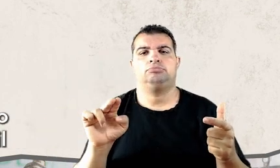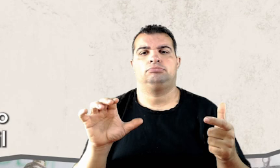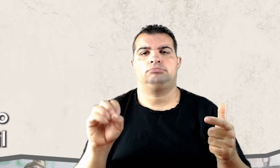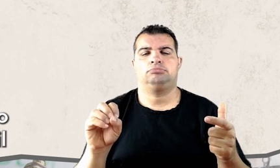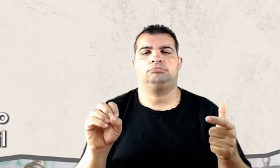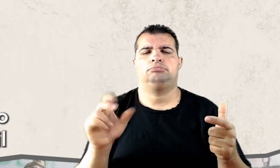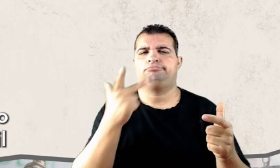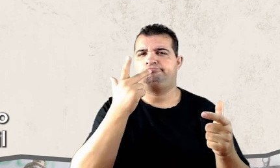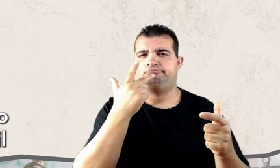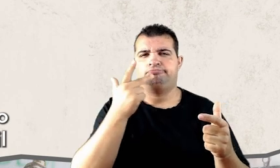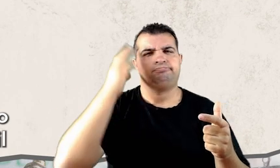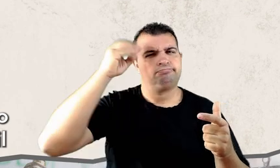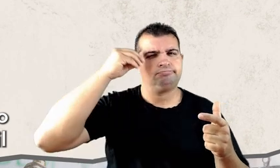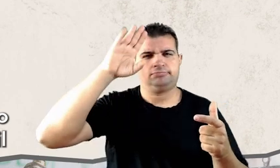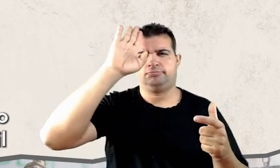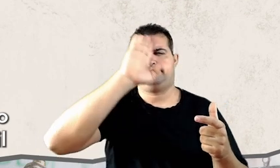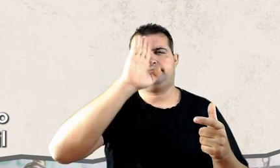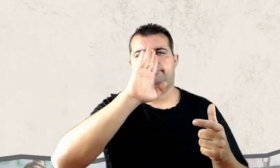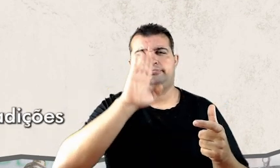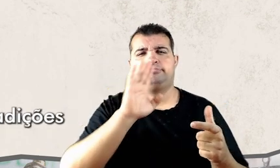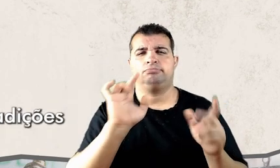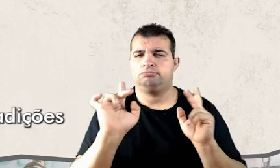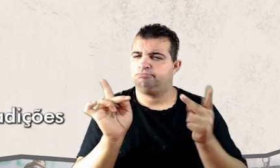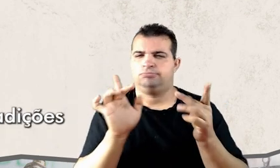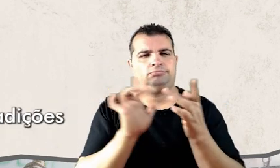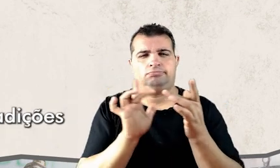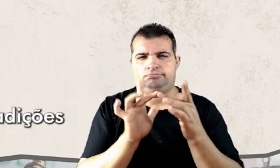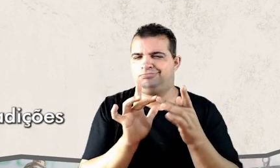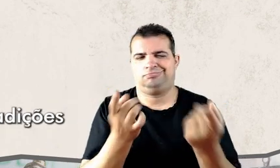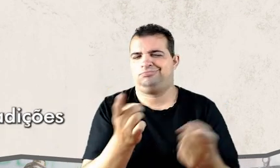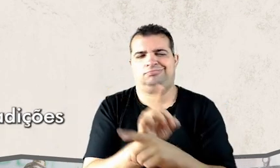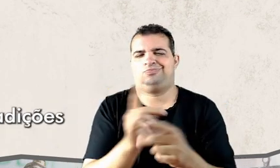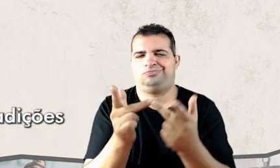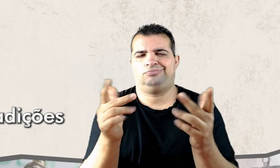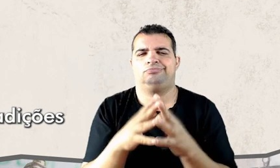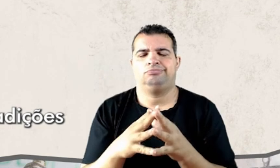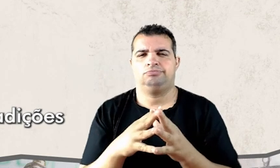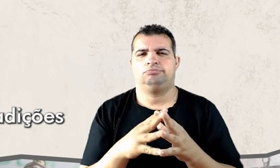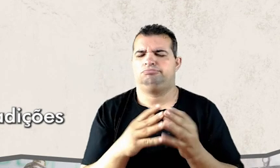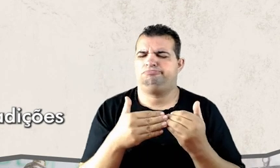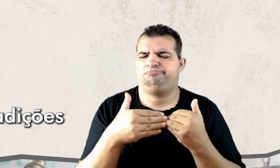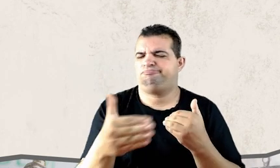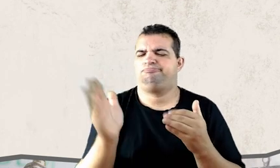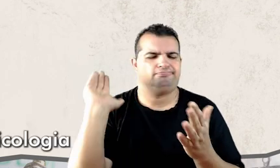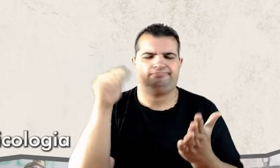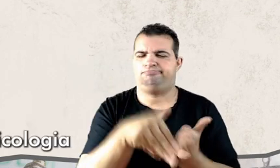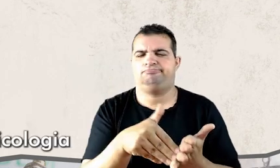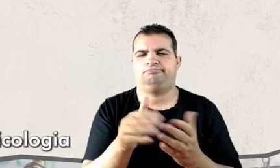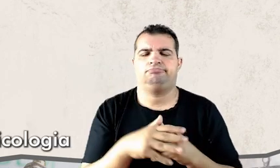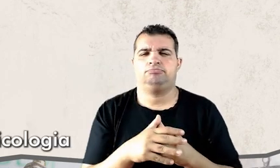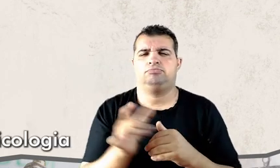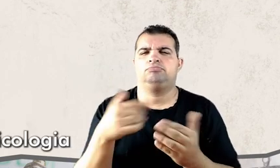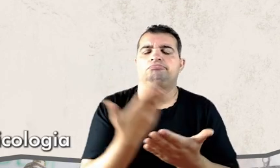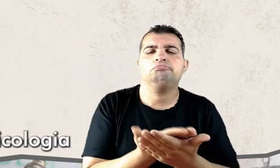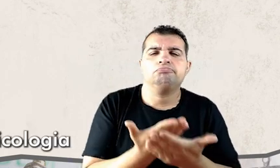chama atenção para o fato de que a psicologia no Brasil sempre conviveu com essas contradições, desde muito cedo. Olha, quando